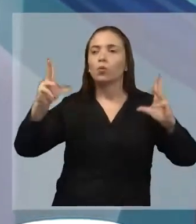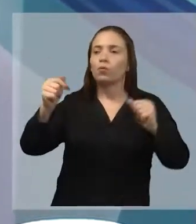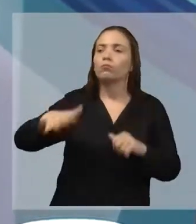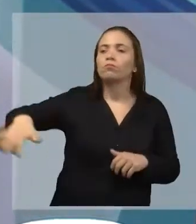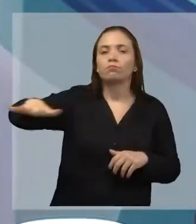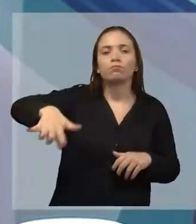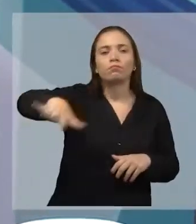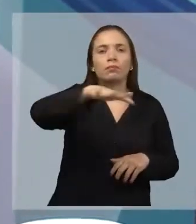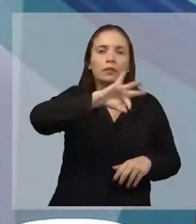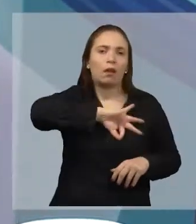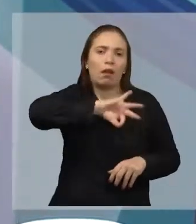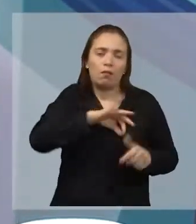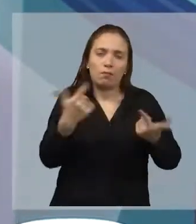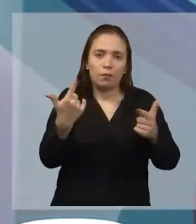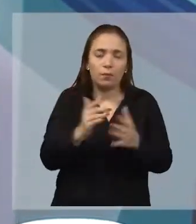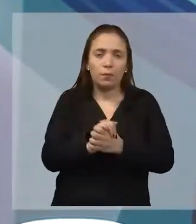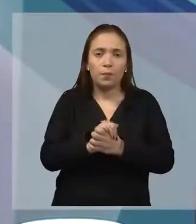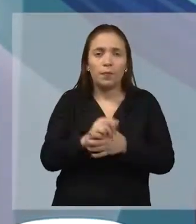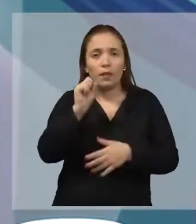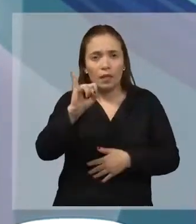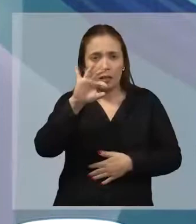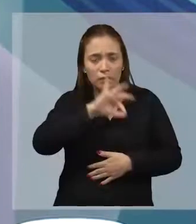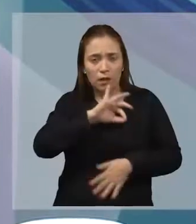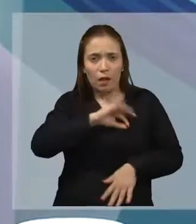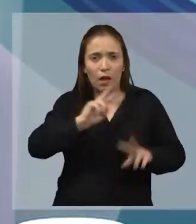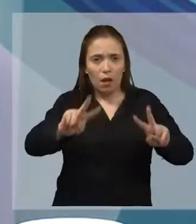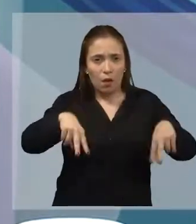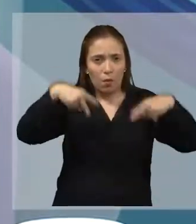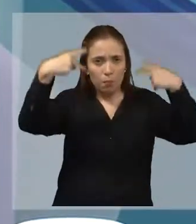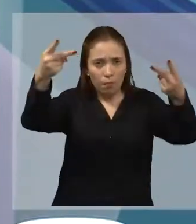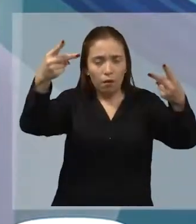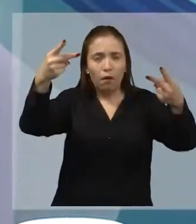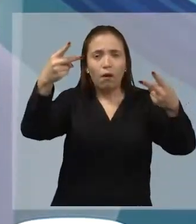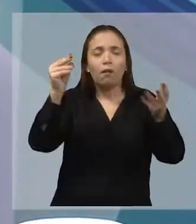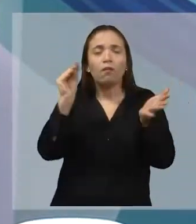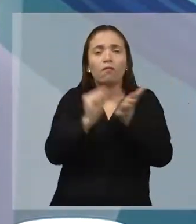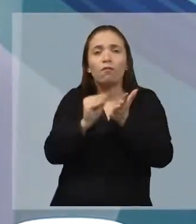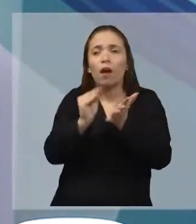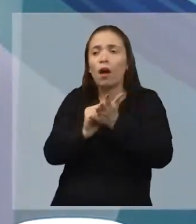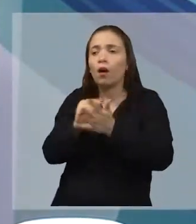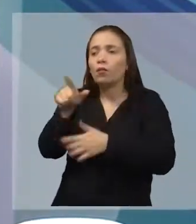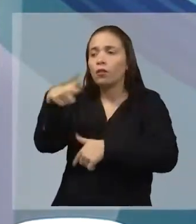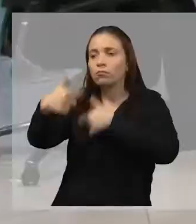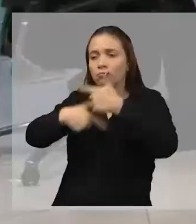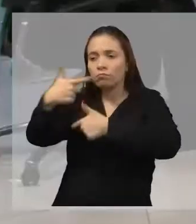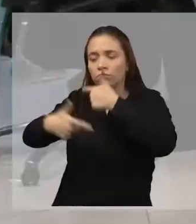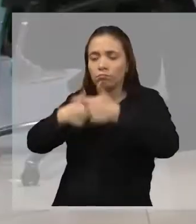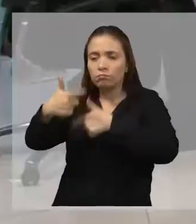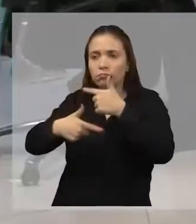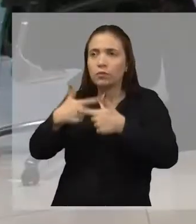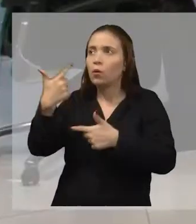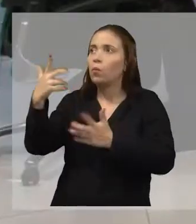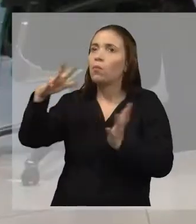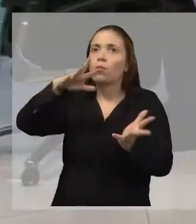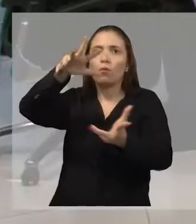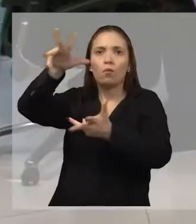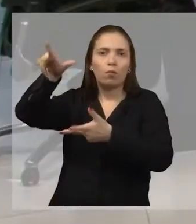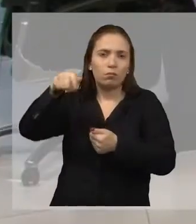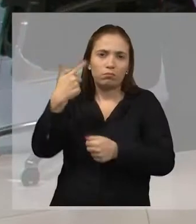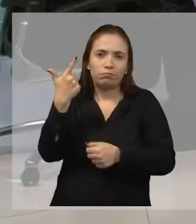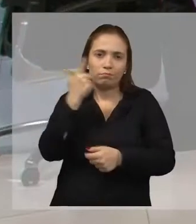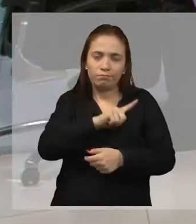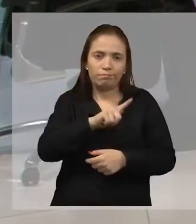Economia, com interesse junto ao sistema financeiro. Quer dizer, essa questão precisa ser colocada. Como nós vamos ficar também quando a gente pensa essa